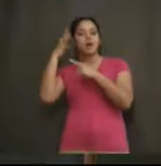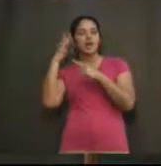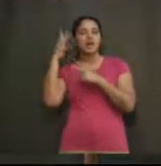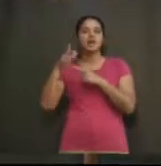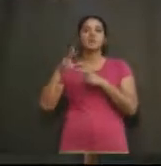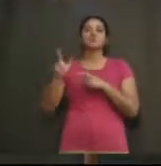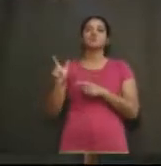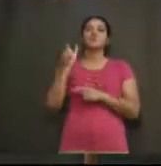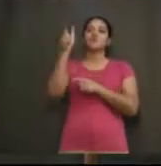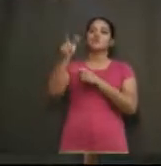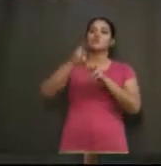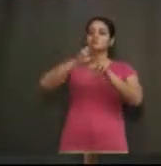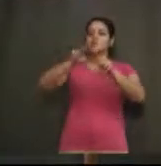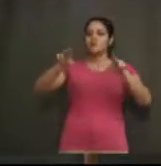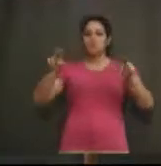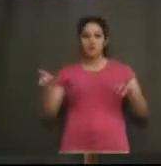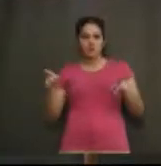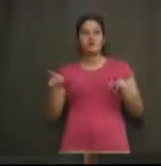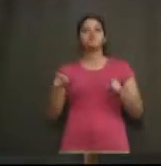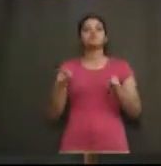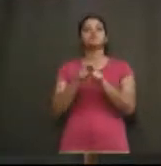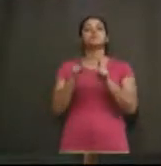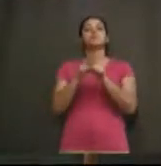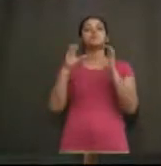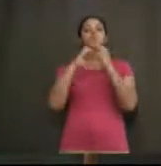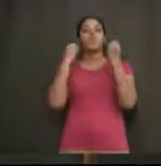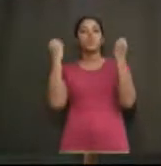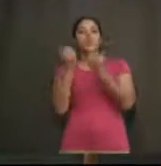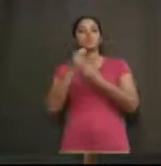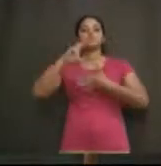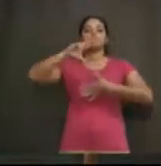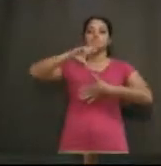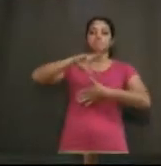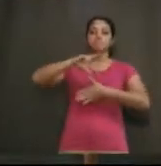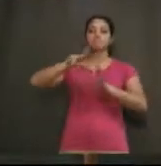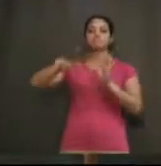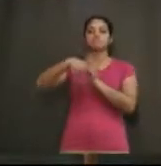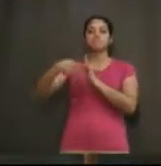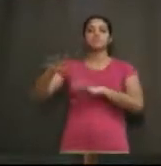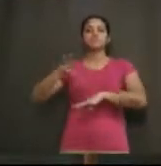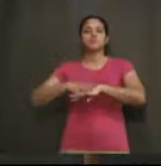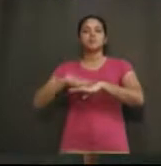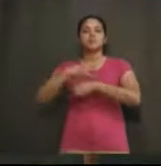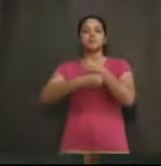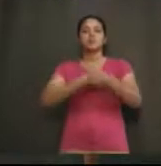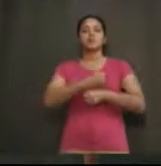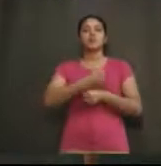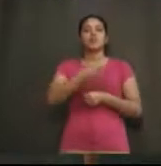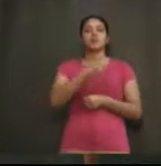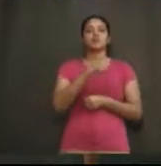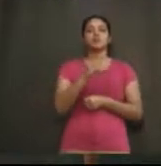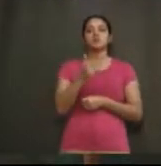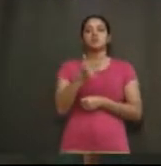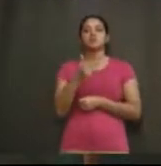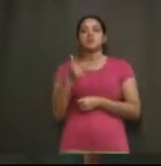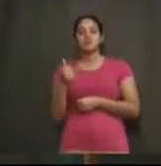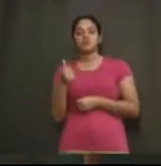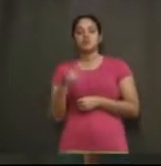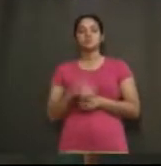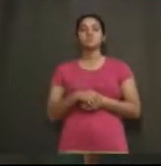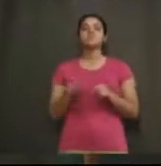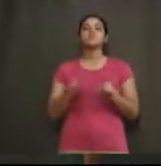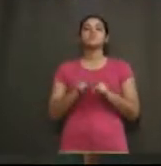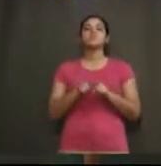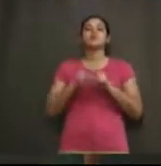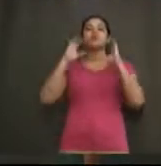e palestras plenárias no Congresso Latino-Americano de Matemática, de 2012, e no Congresso Internacional de Matemática